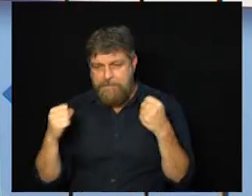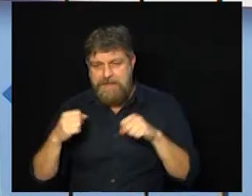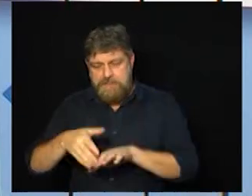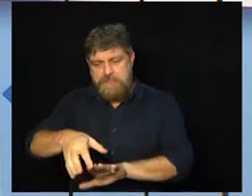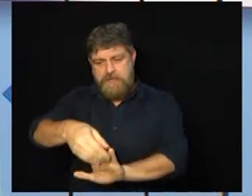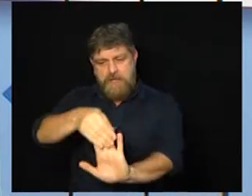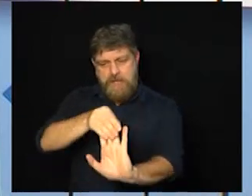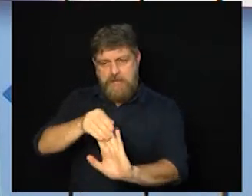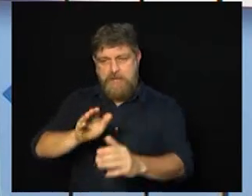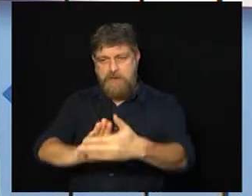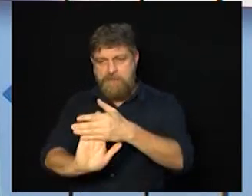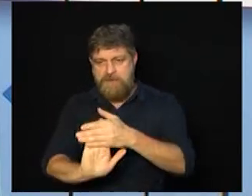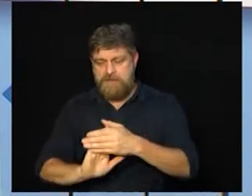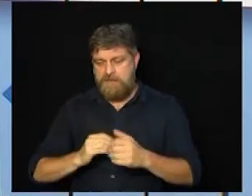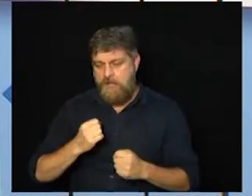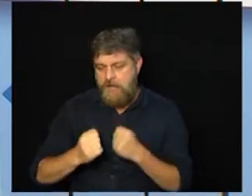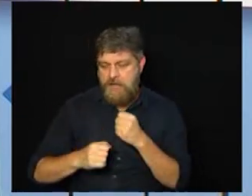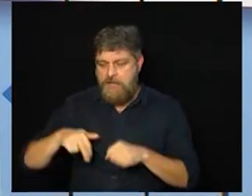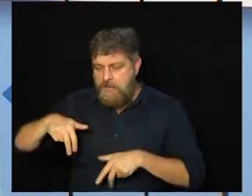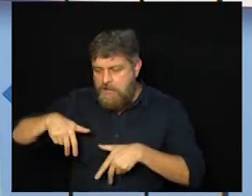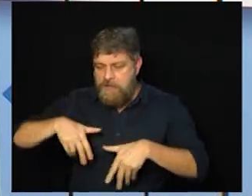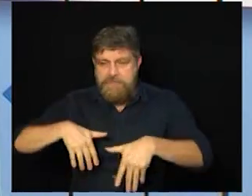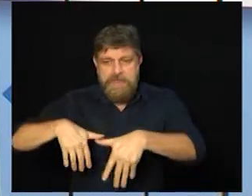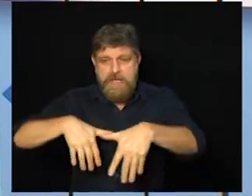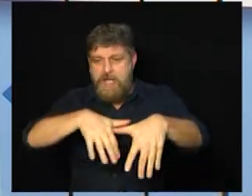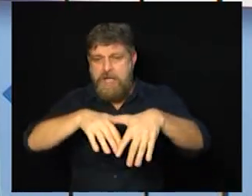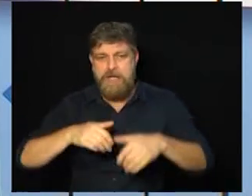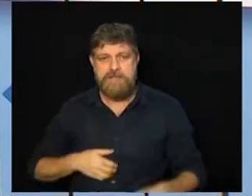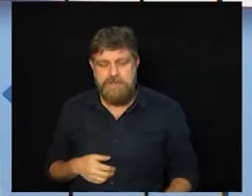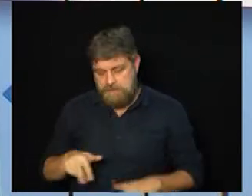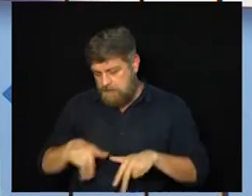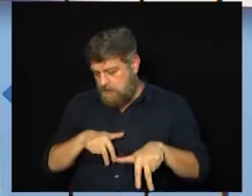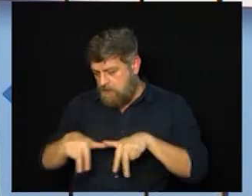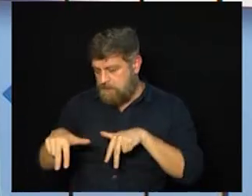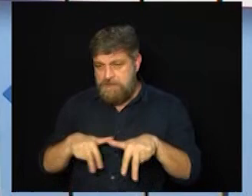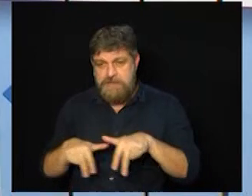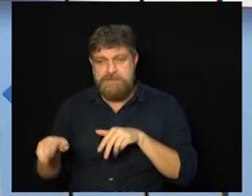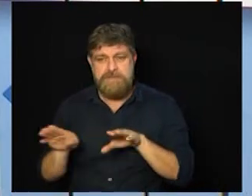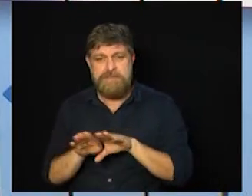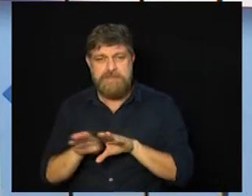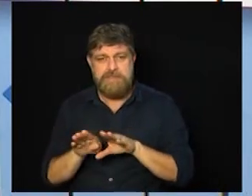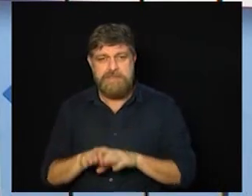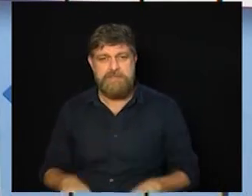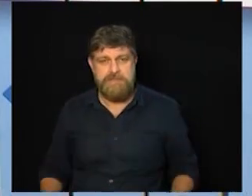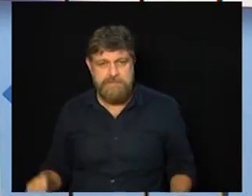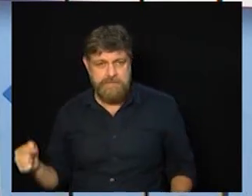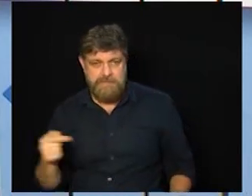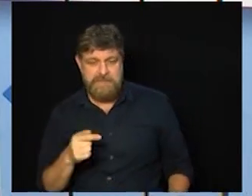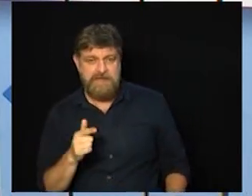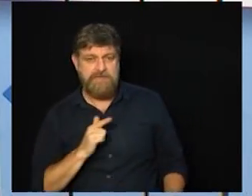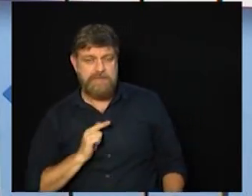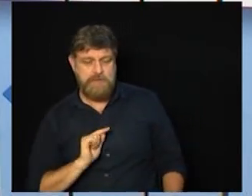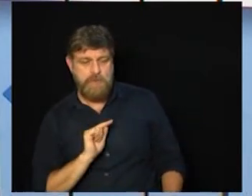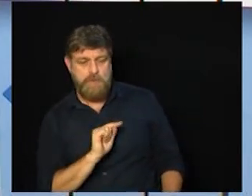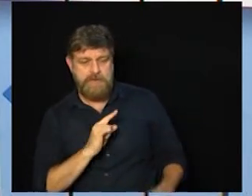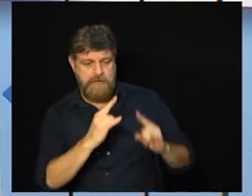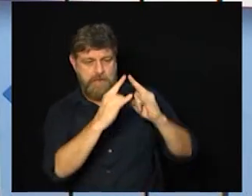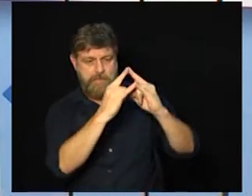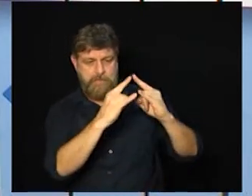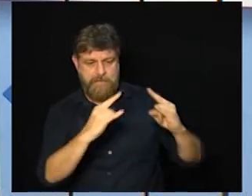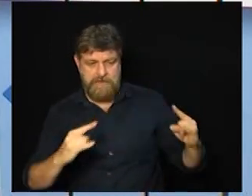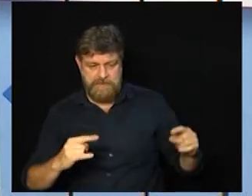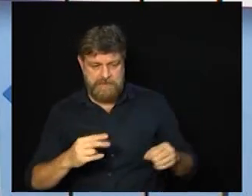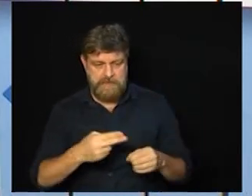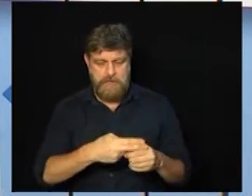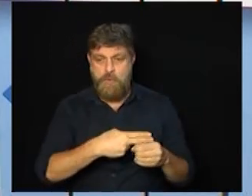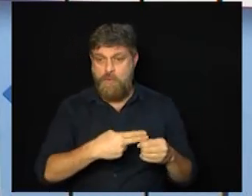alongamento caminhada a Zumba exercícios funcionais teremos ainda lá naquele espaço uma tenda do